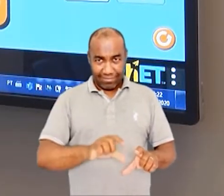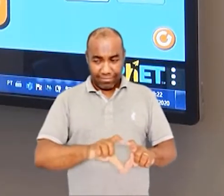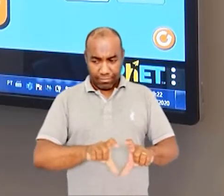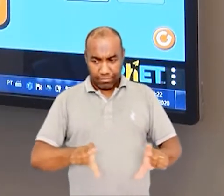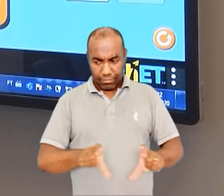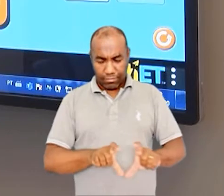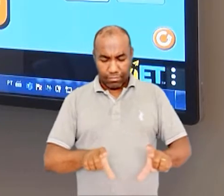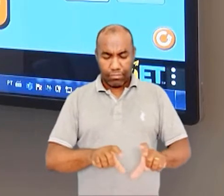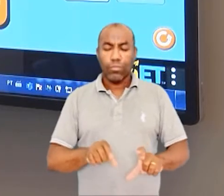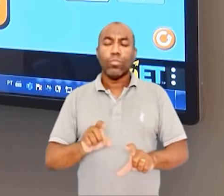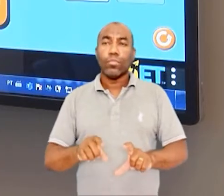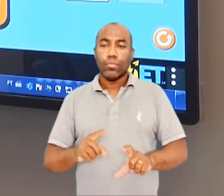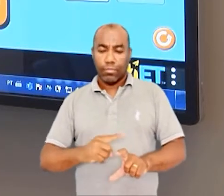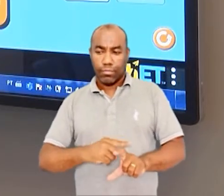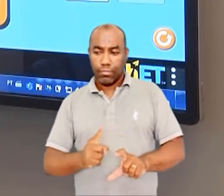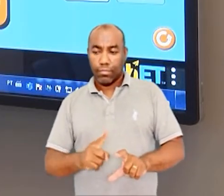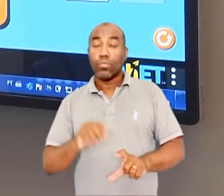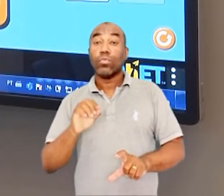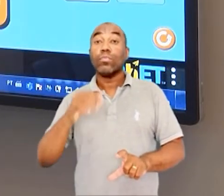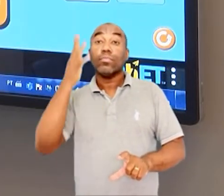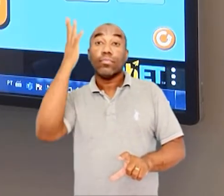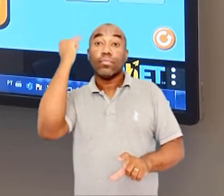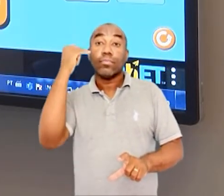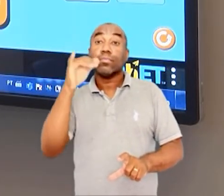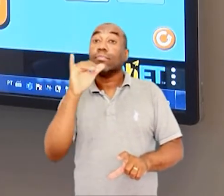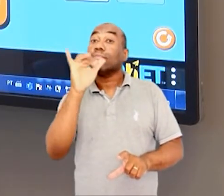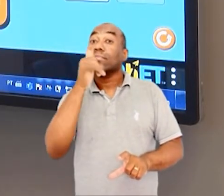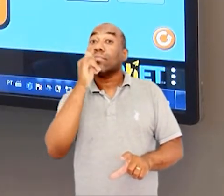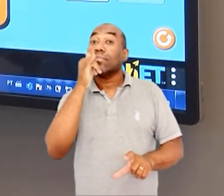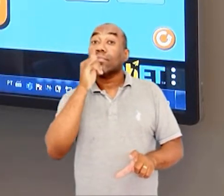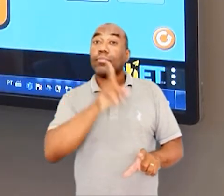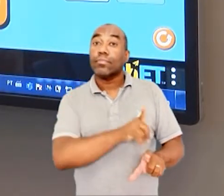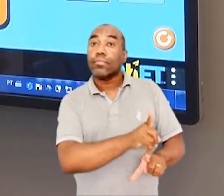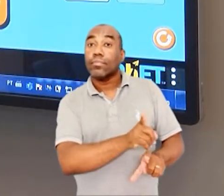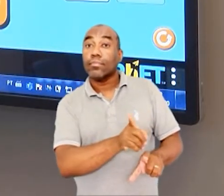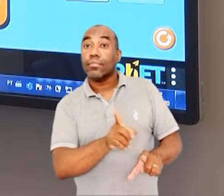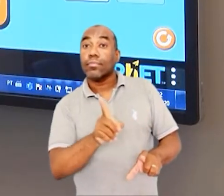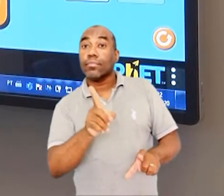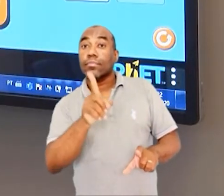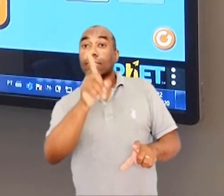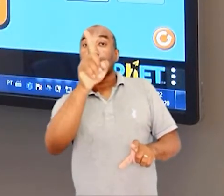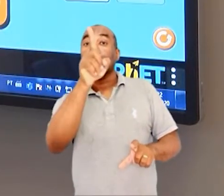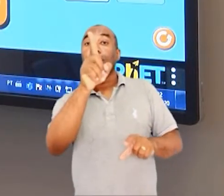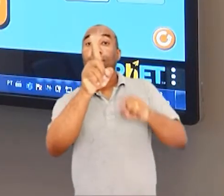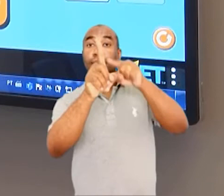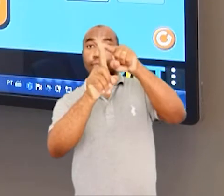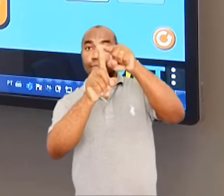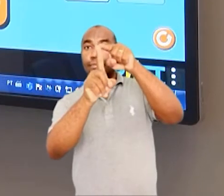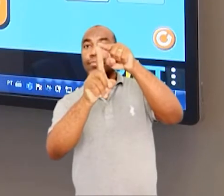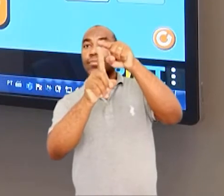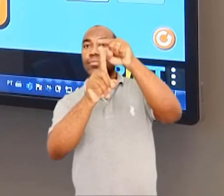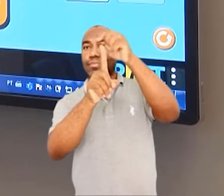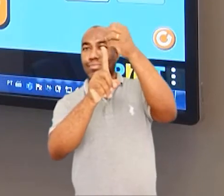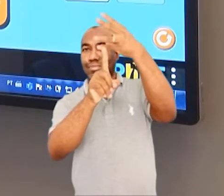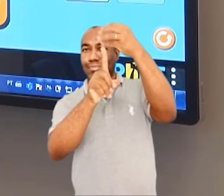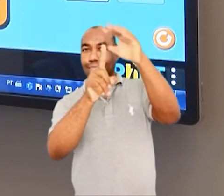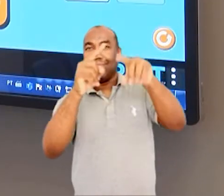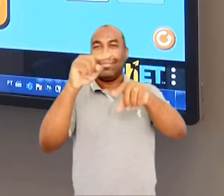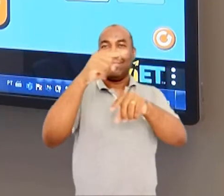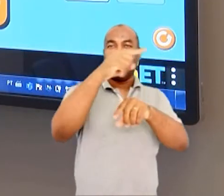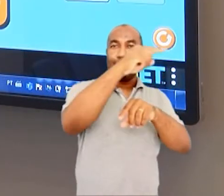é como se eu tivesse apenas e tão somente uma única estrada para eu percorrer, né? Como se eu fosse